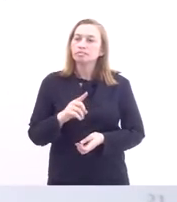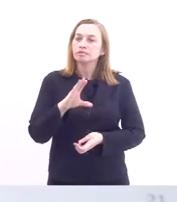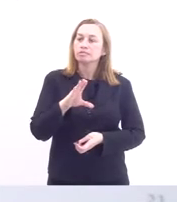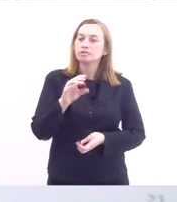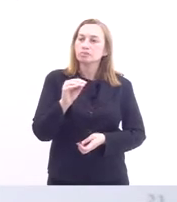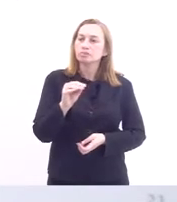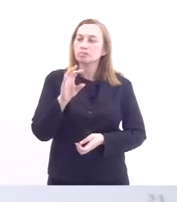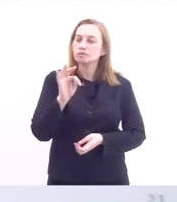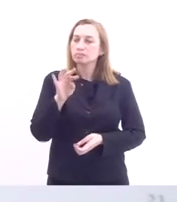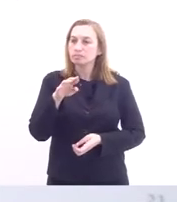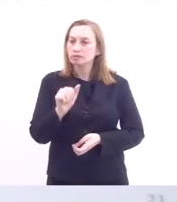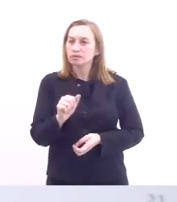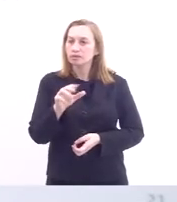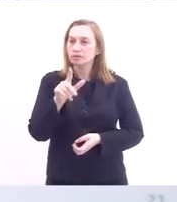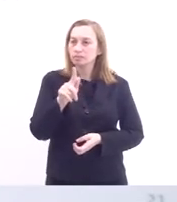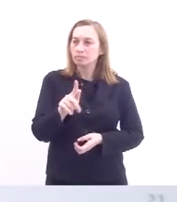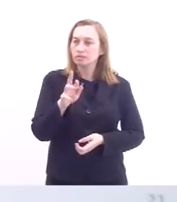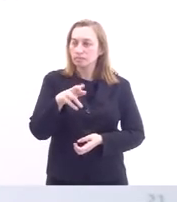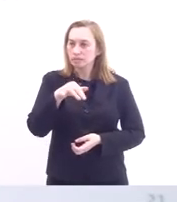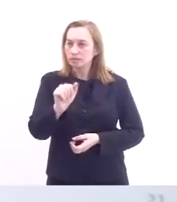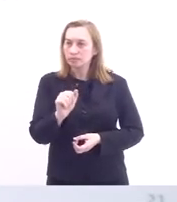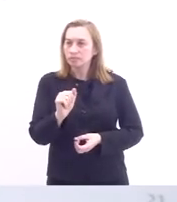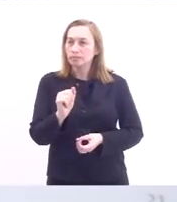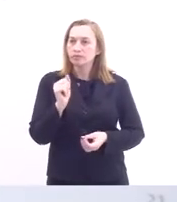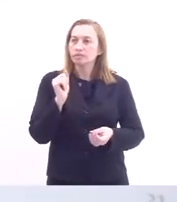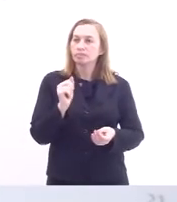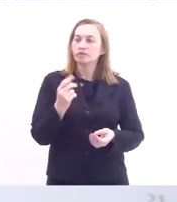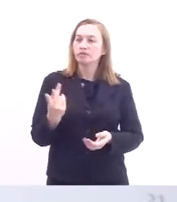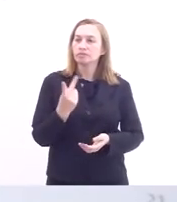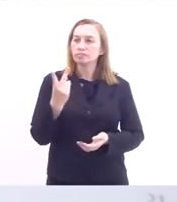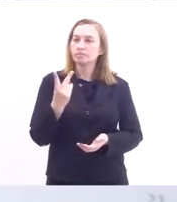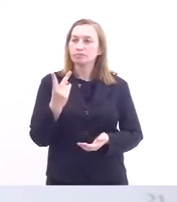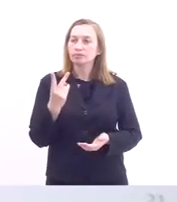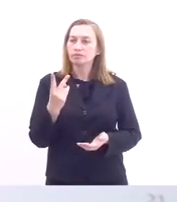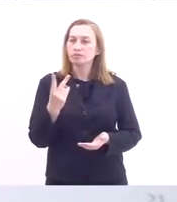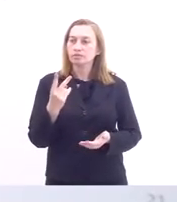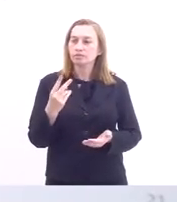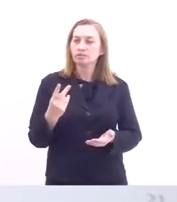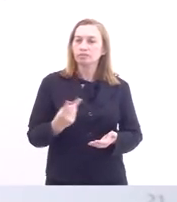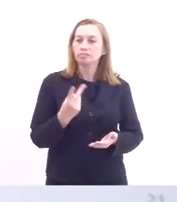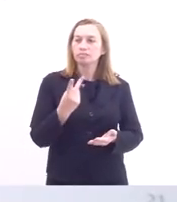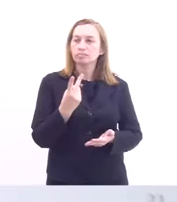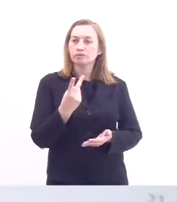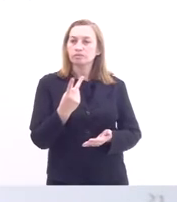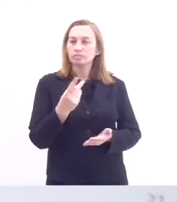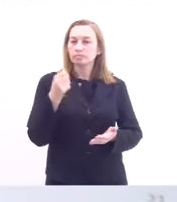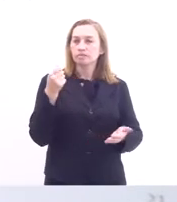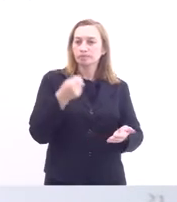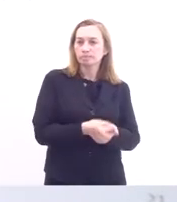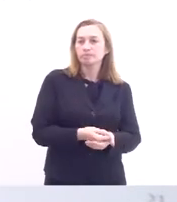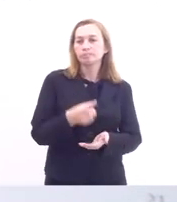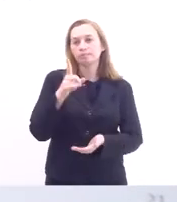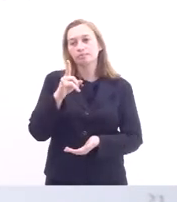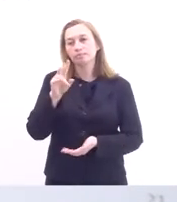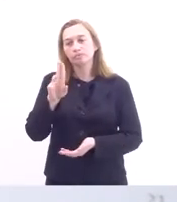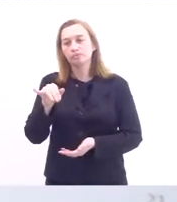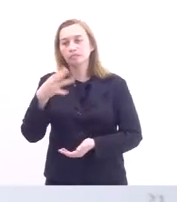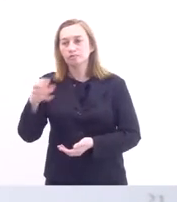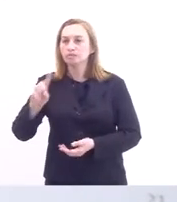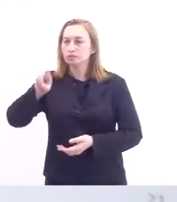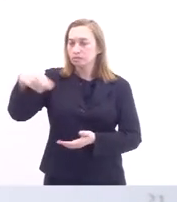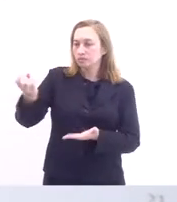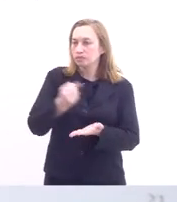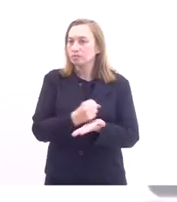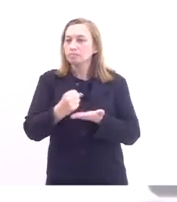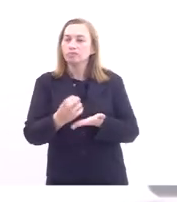gráfica, que são os valores que são honrados pela União dos outros contratos. Então, na realidade, a gente